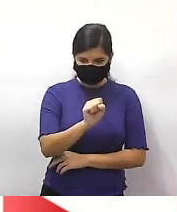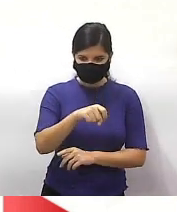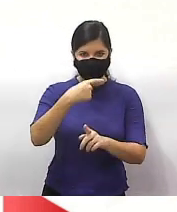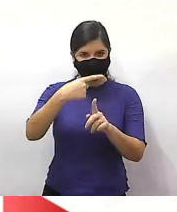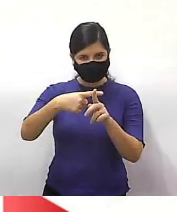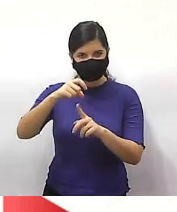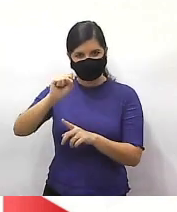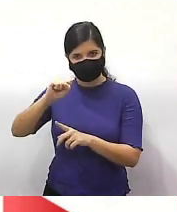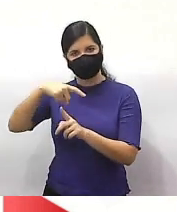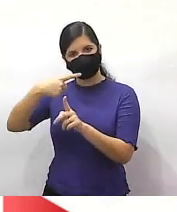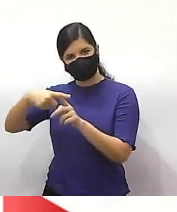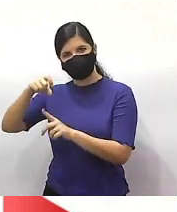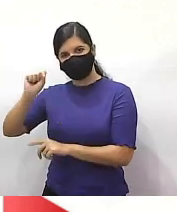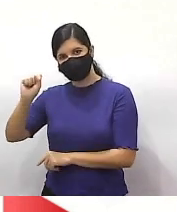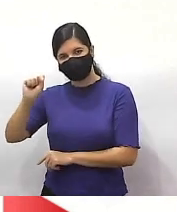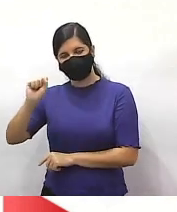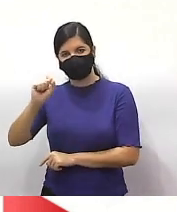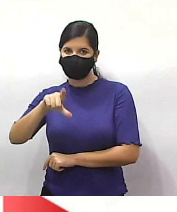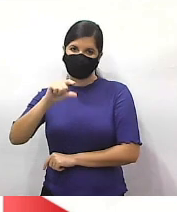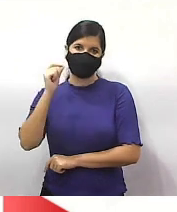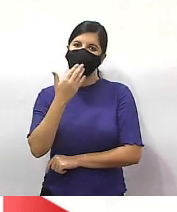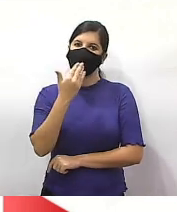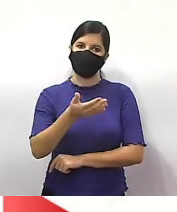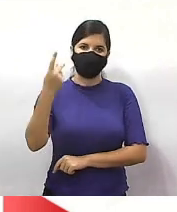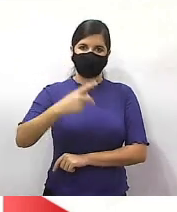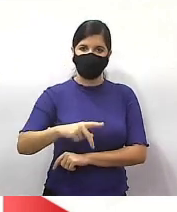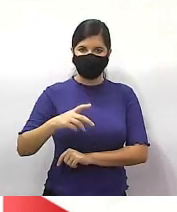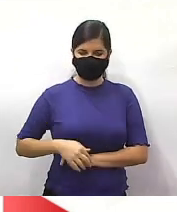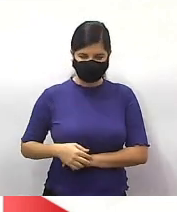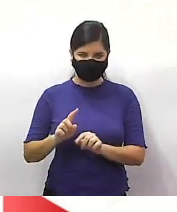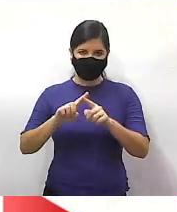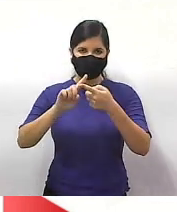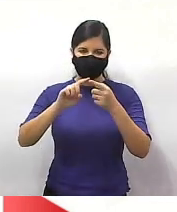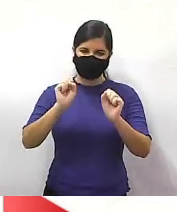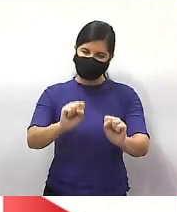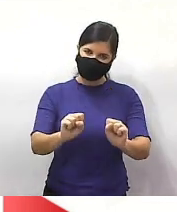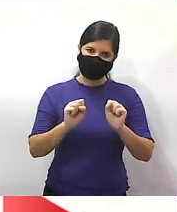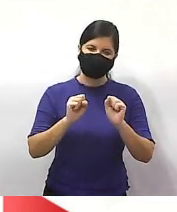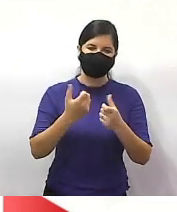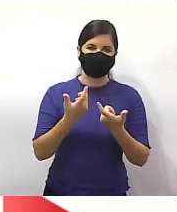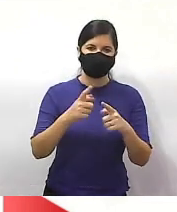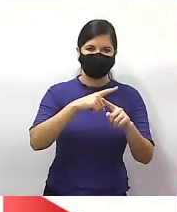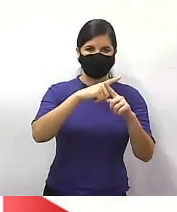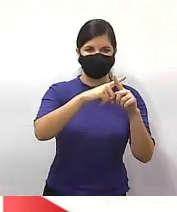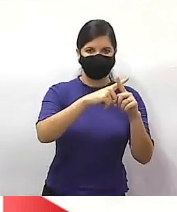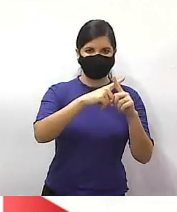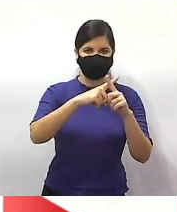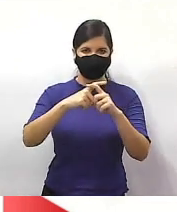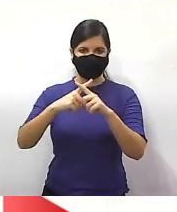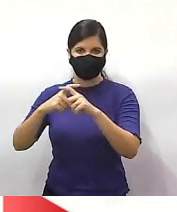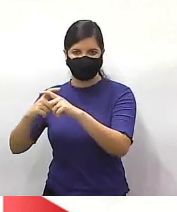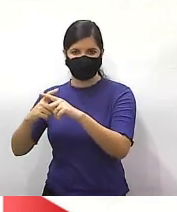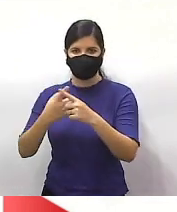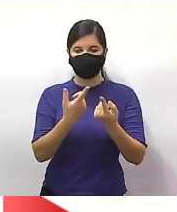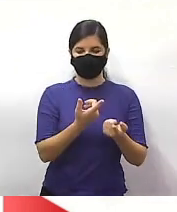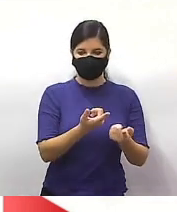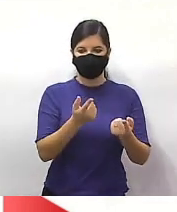8 mais 8, isso é uma opção que ela tem, mas ela também pode fazer a multiplicação a